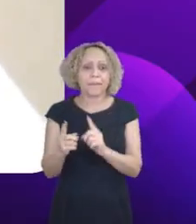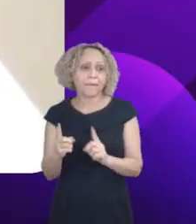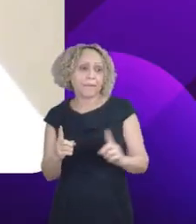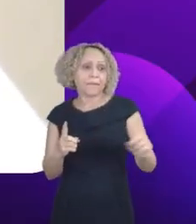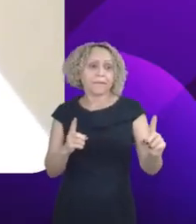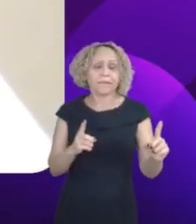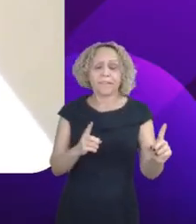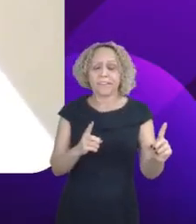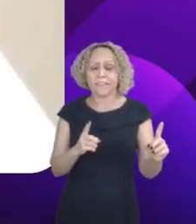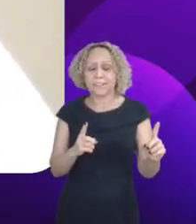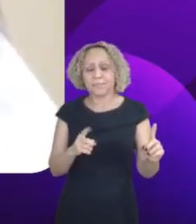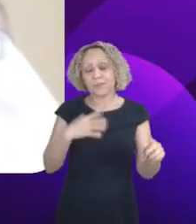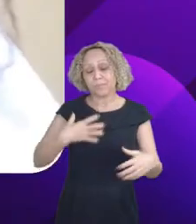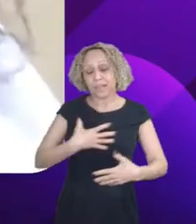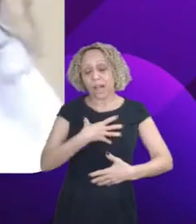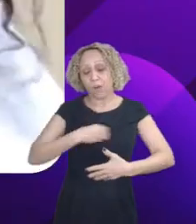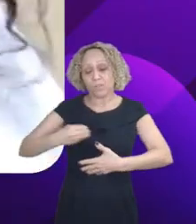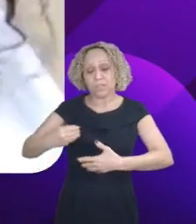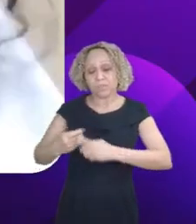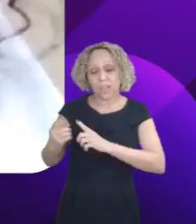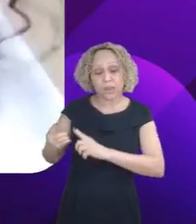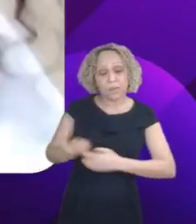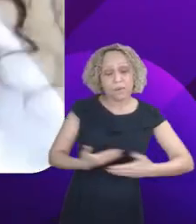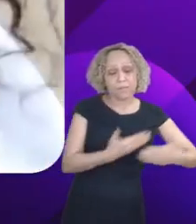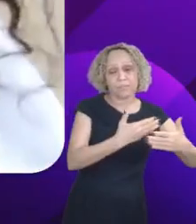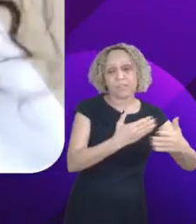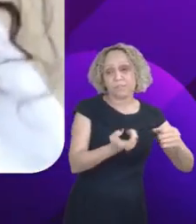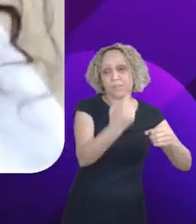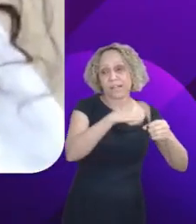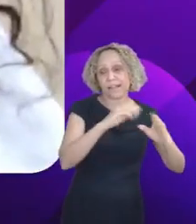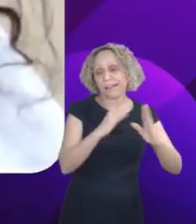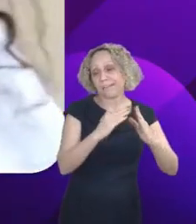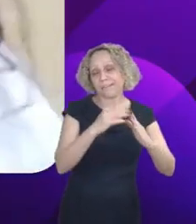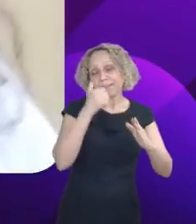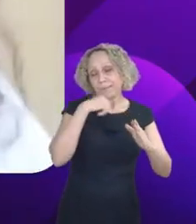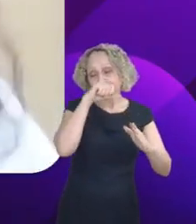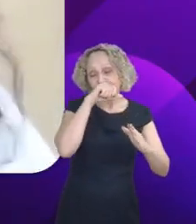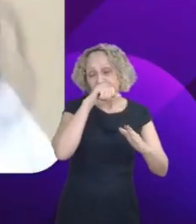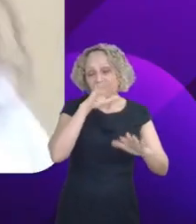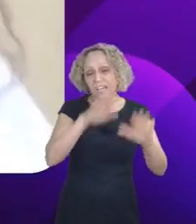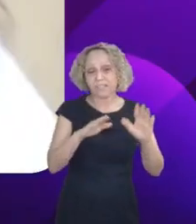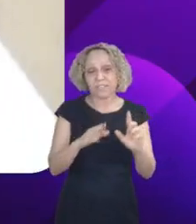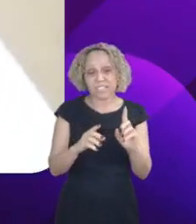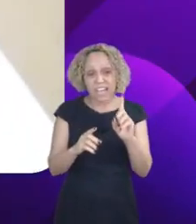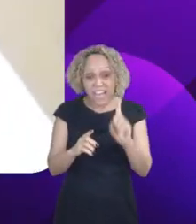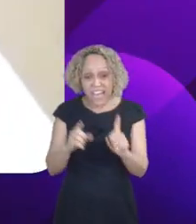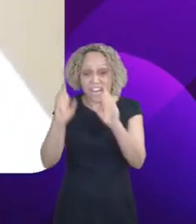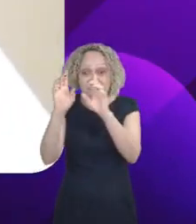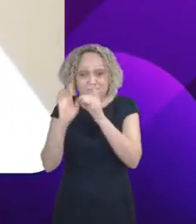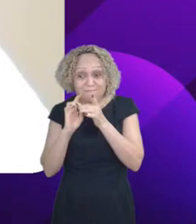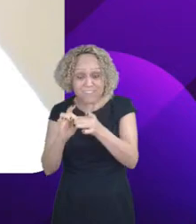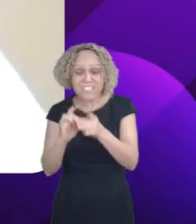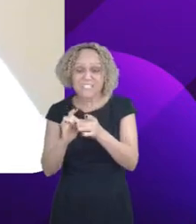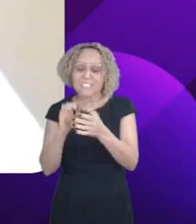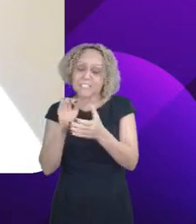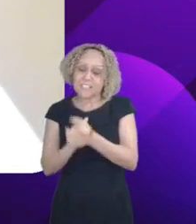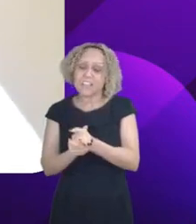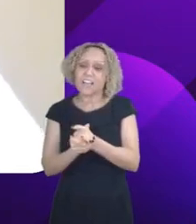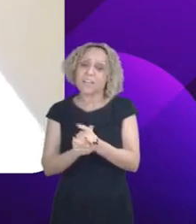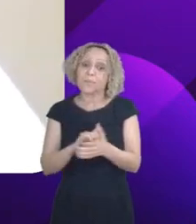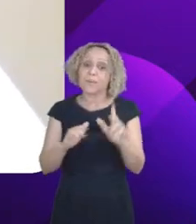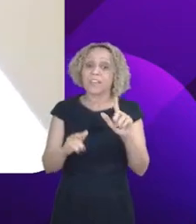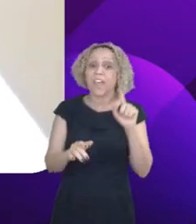da mãe dela com os filhos. Ela pode ficar porque ama aquele homem, já que ela escolheu ele como príncipe encantado. Nós